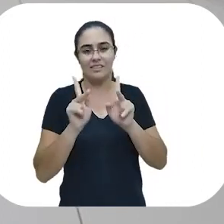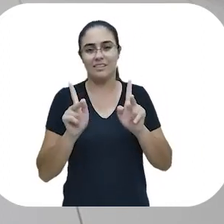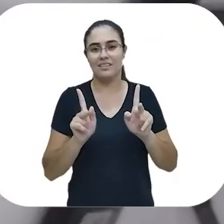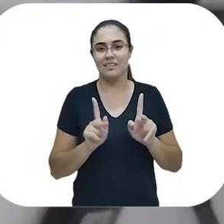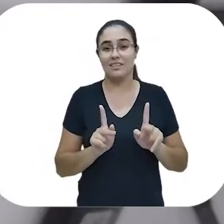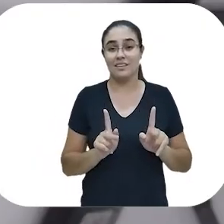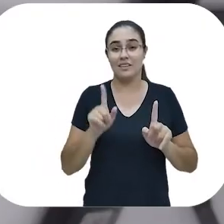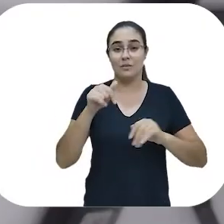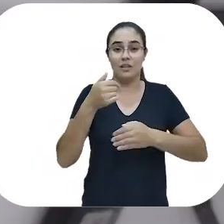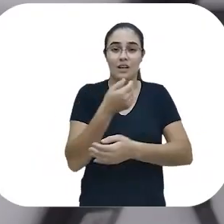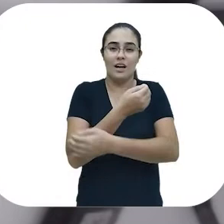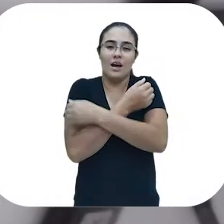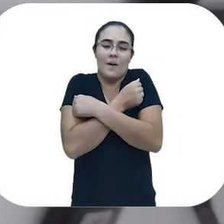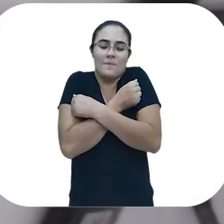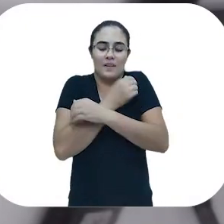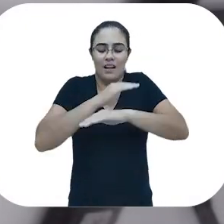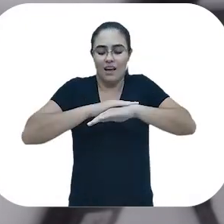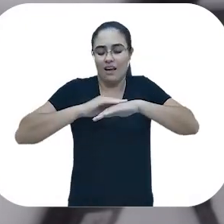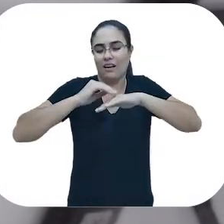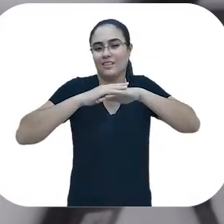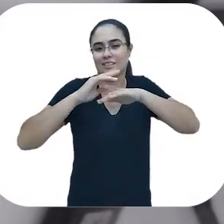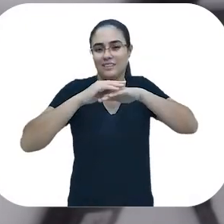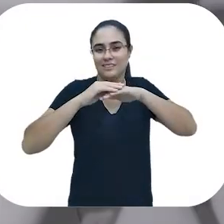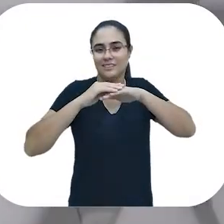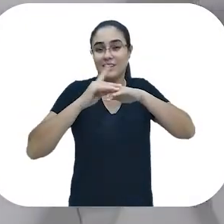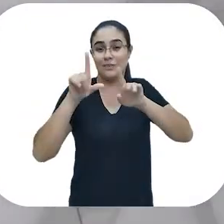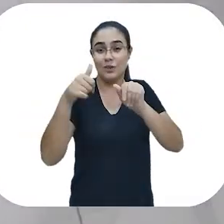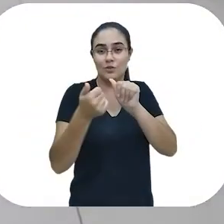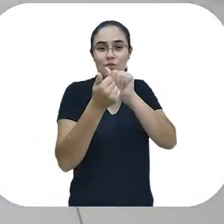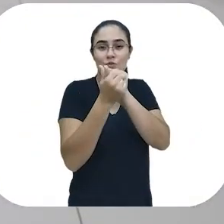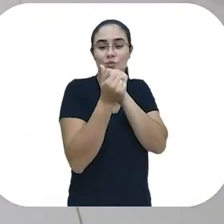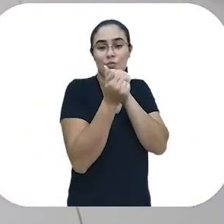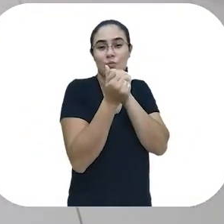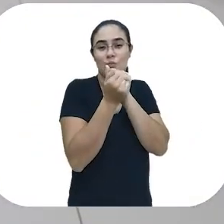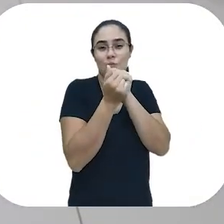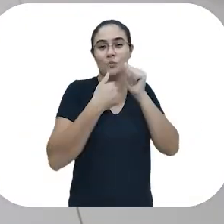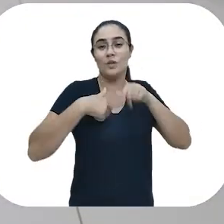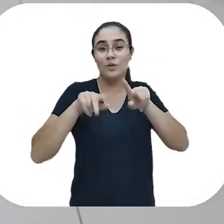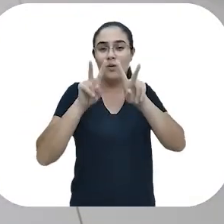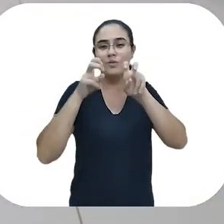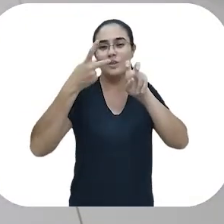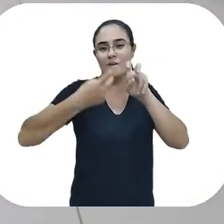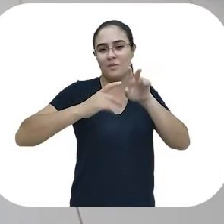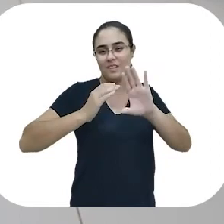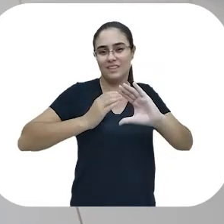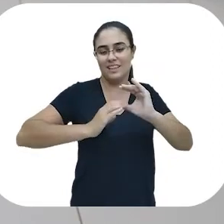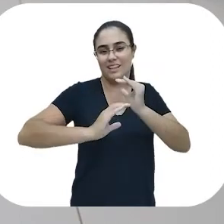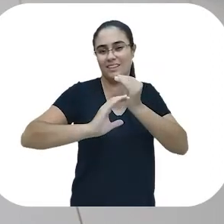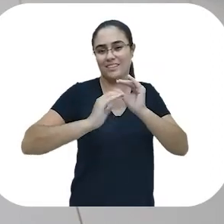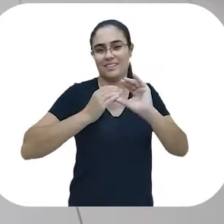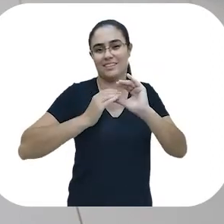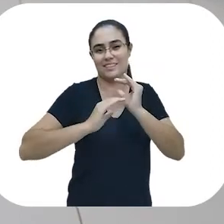me acolhe e mora dentro dessa canção.